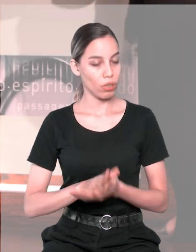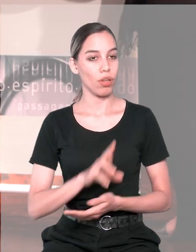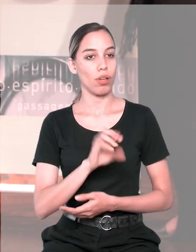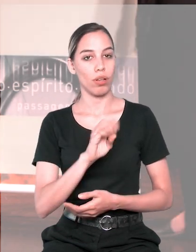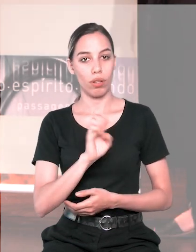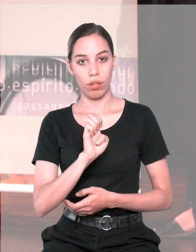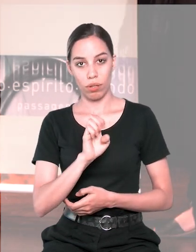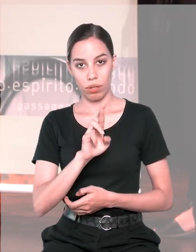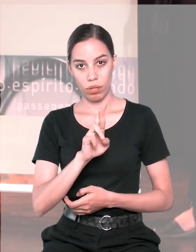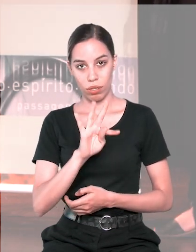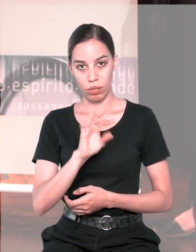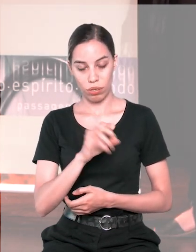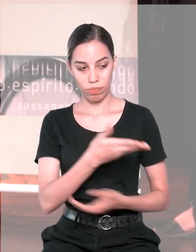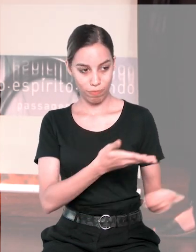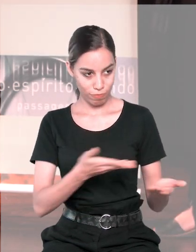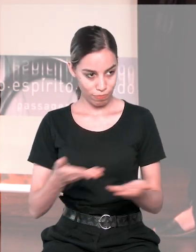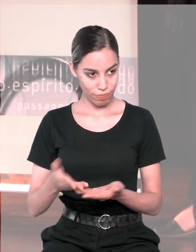Roberto.